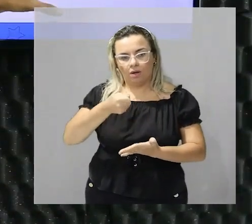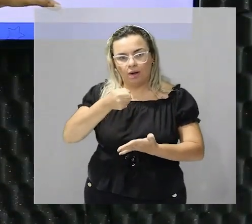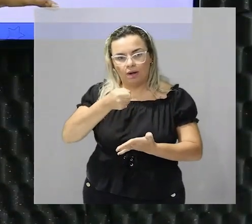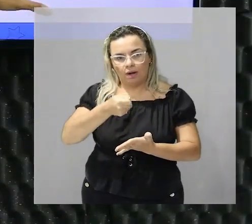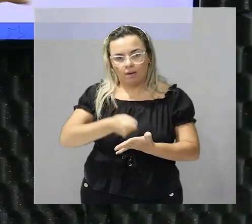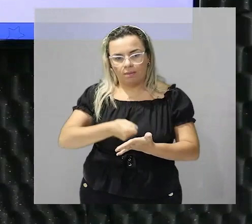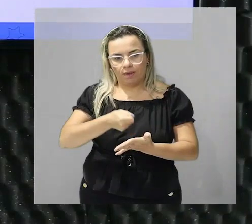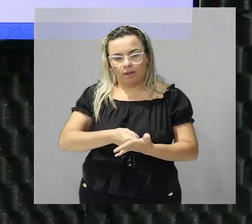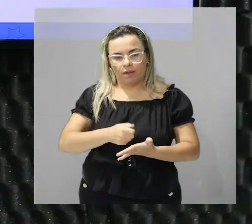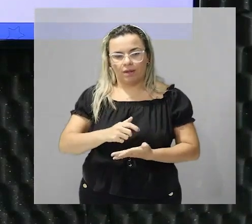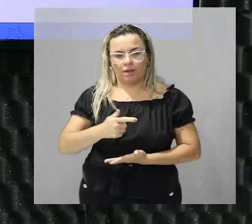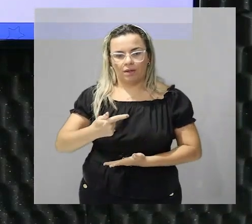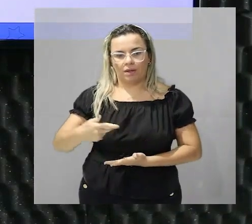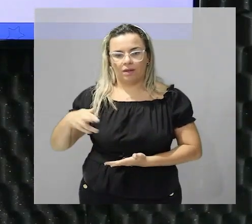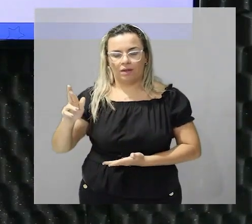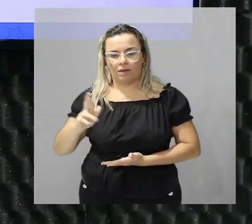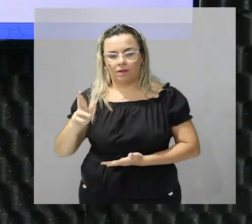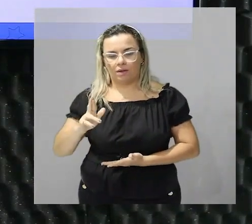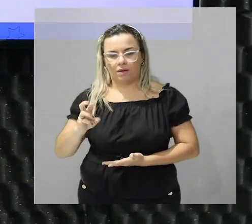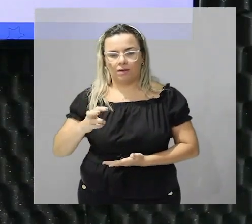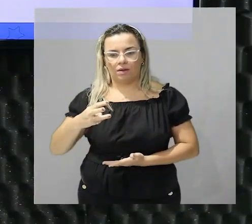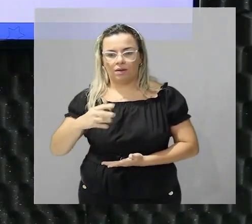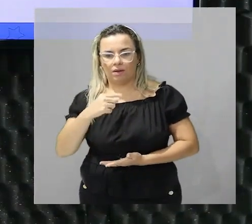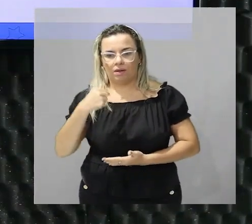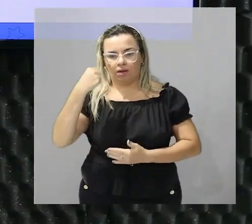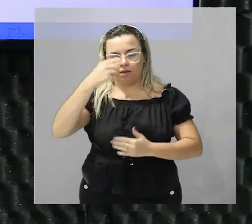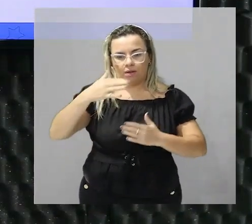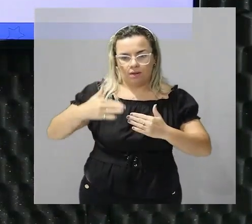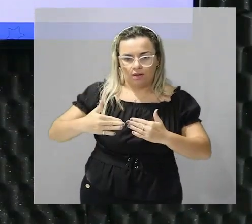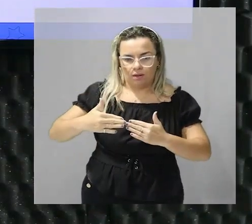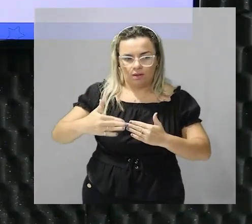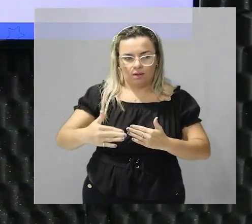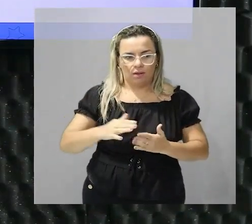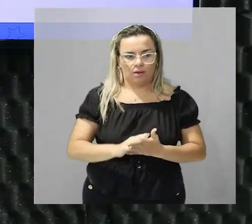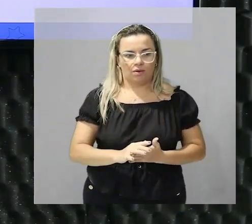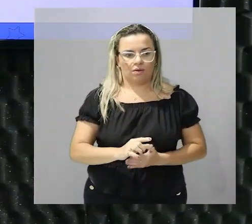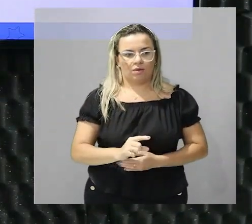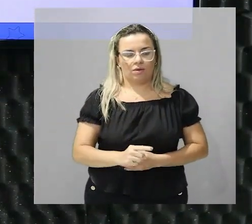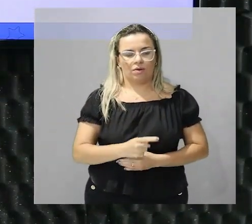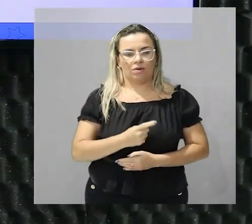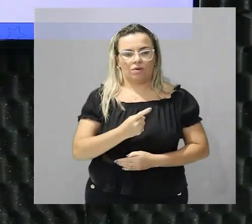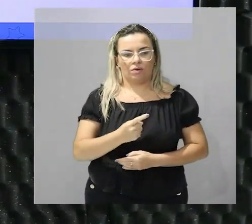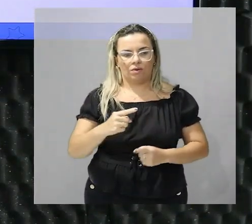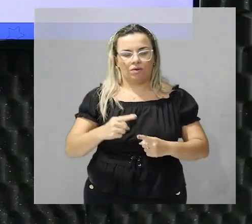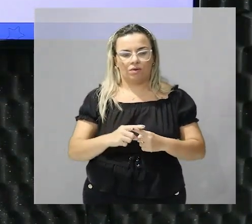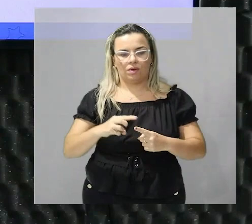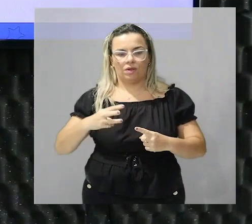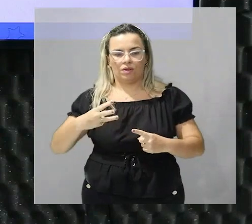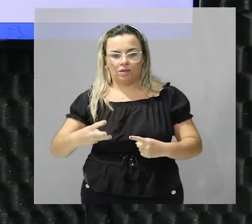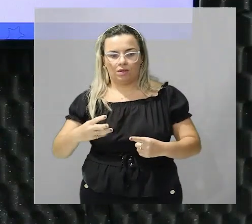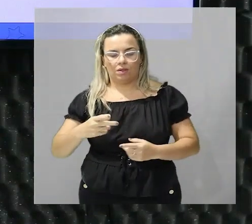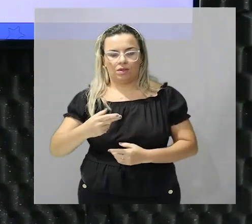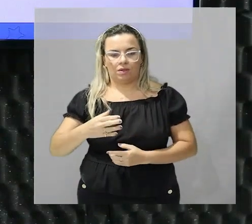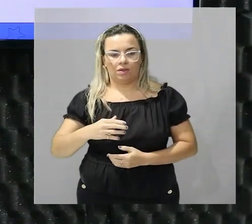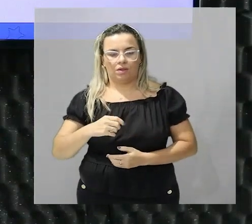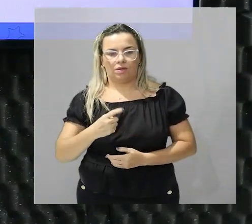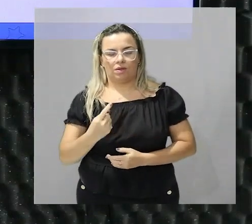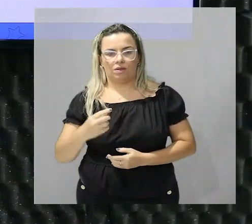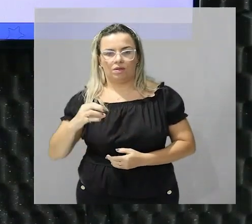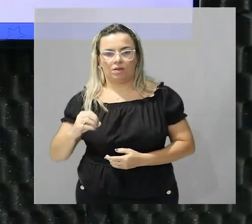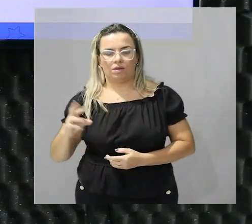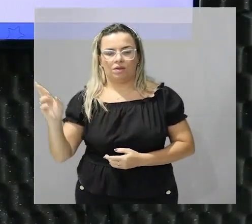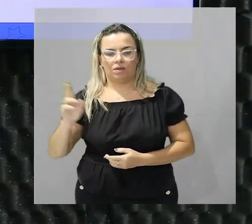permanência, aqui a gente também vai fazer a continha, tá? 7 mais 1 vezes 3, que no caso dá 7 mais 3, 10.